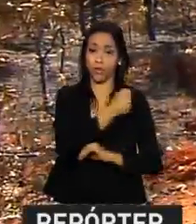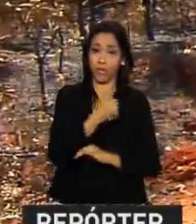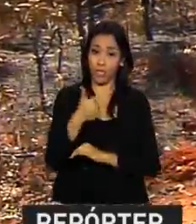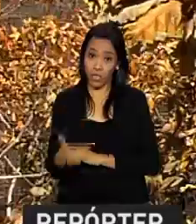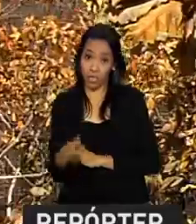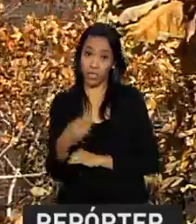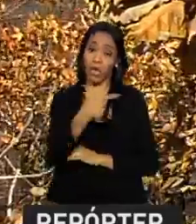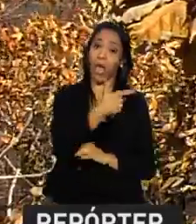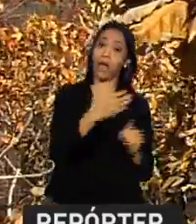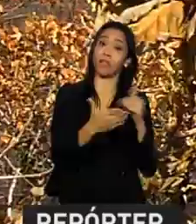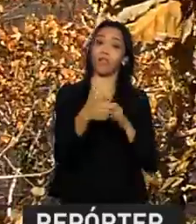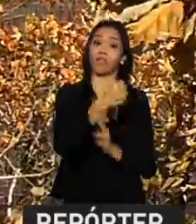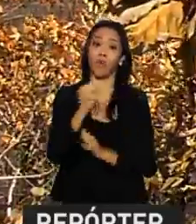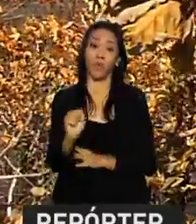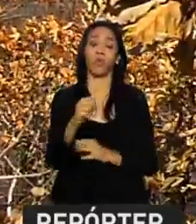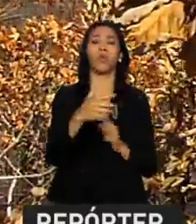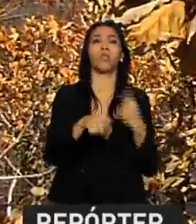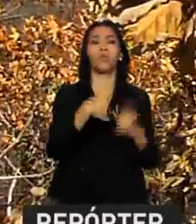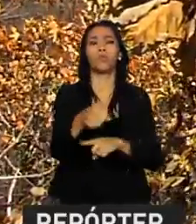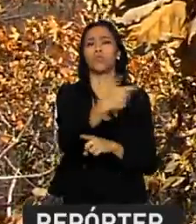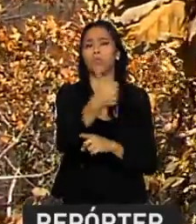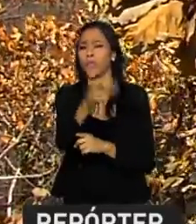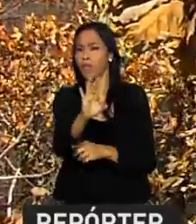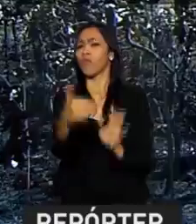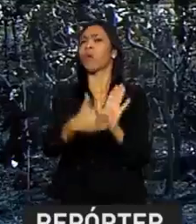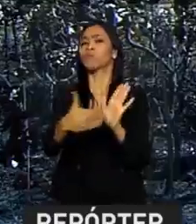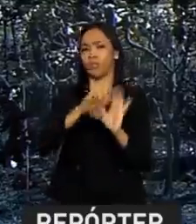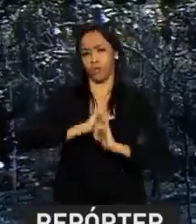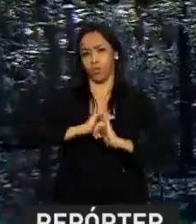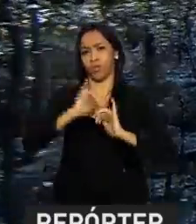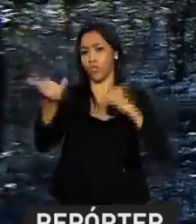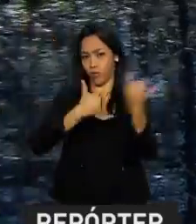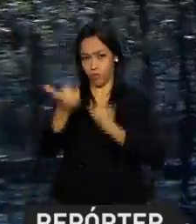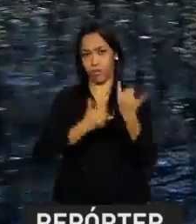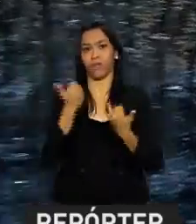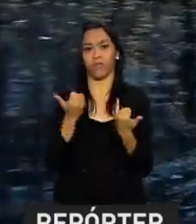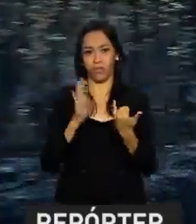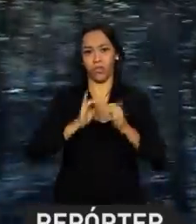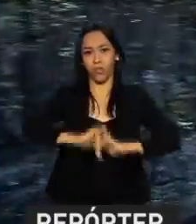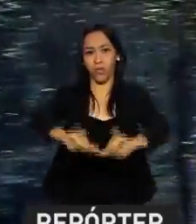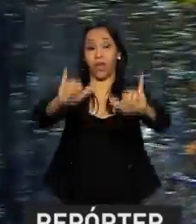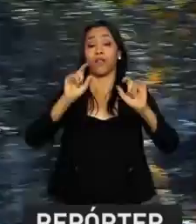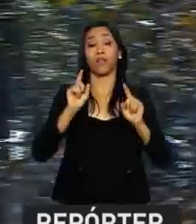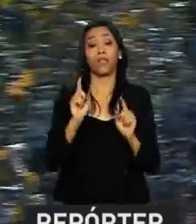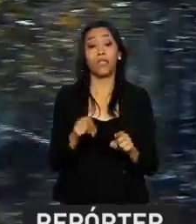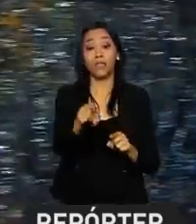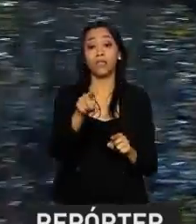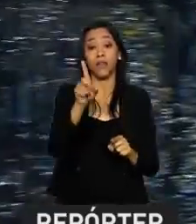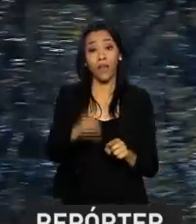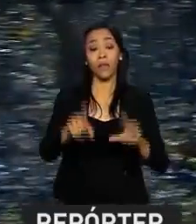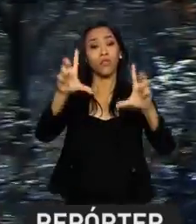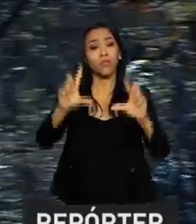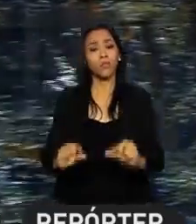a 2008 e o ano de 2010, último dado disponível. O nível está dentro da meta para o bioma, que é uma